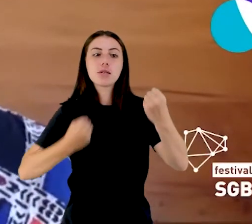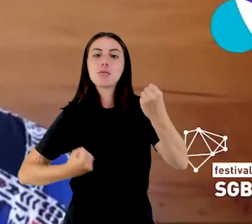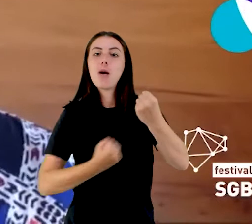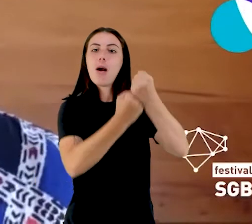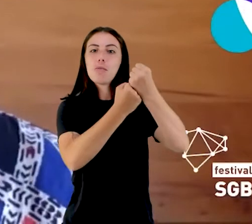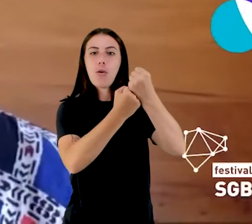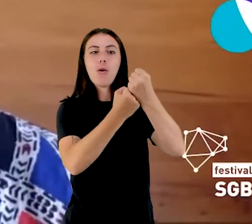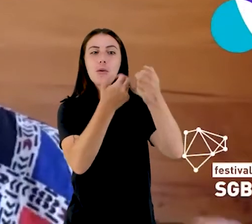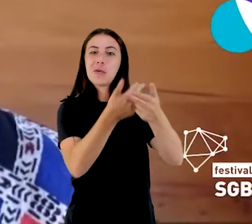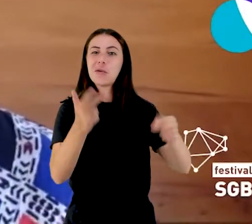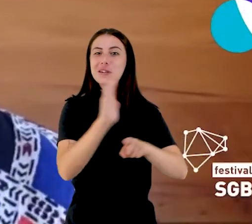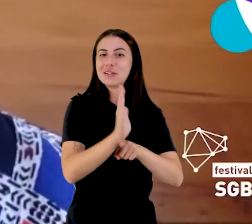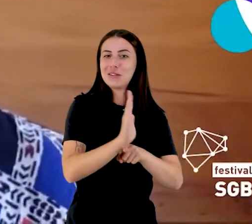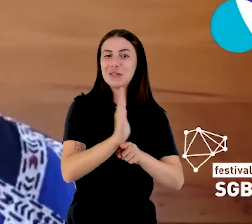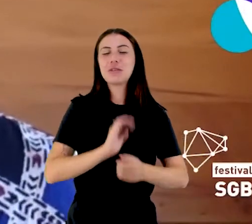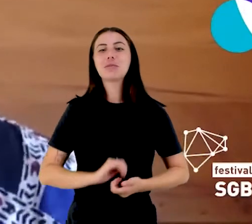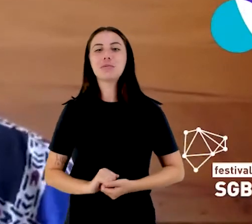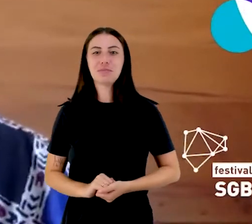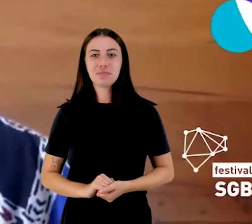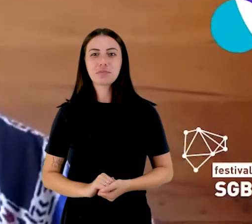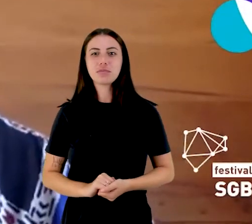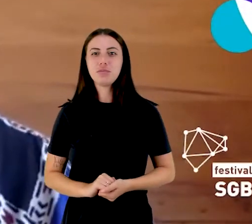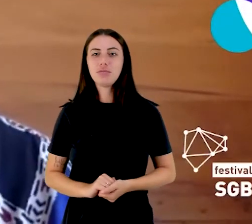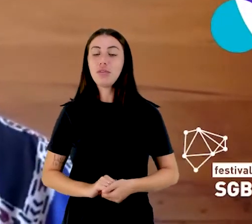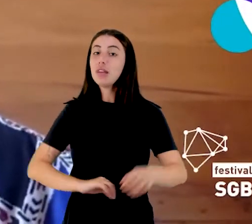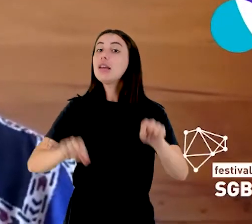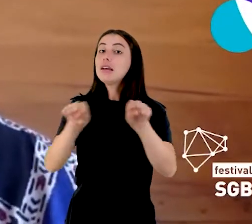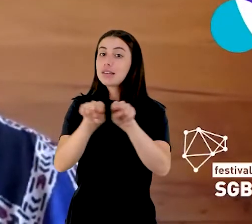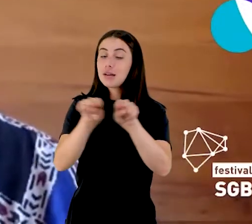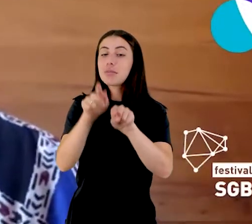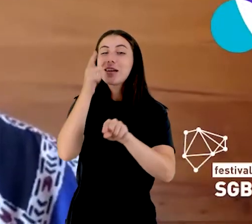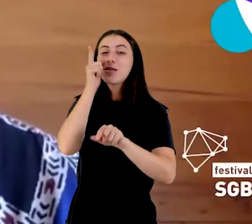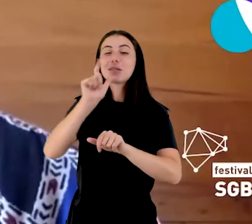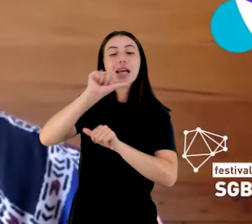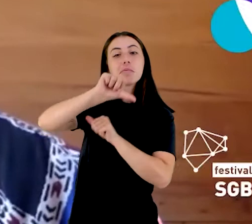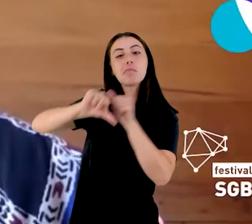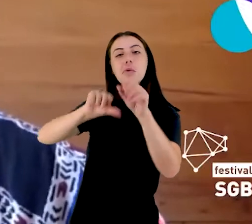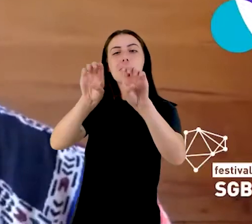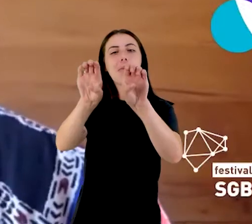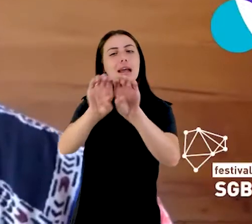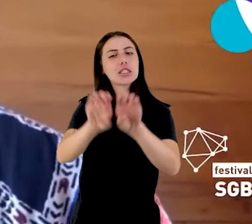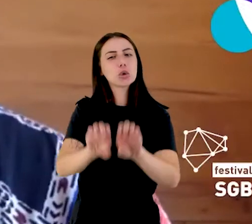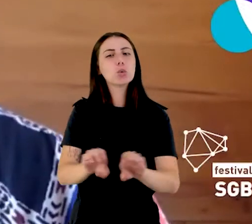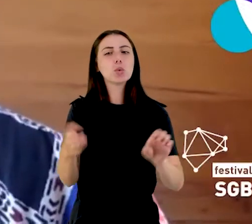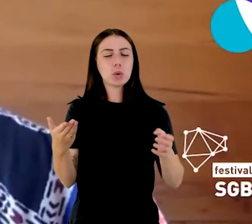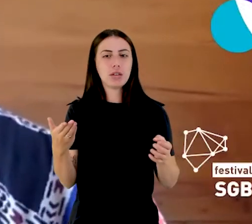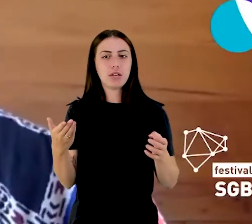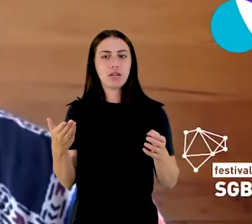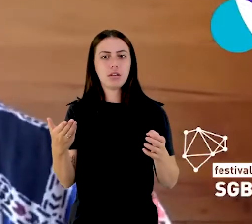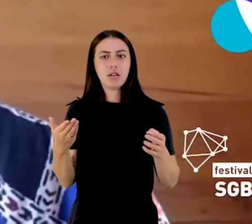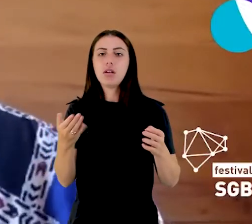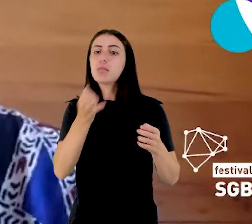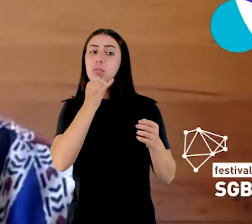servir ou dar apoio ao que a gente está trabalhando no filme. E ele ainda, além disso tudo,